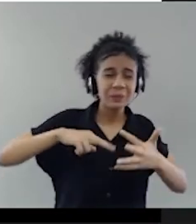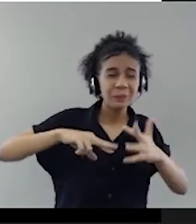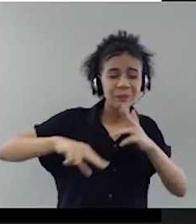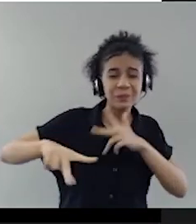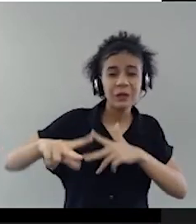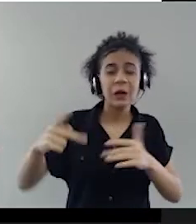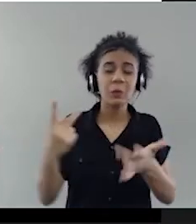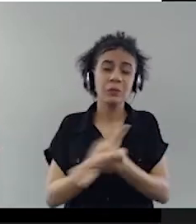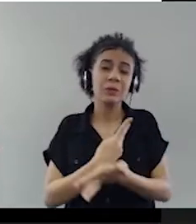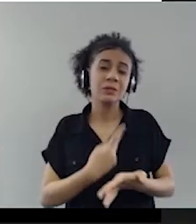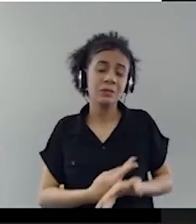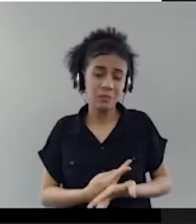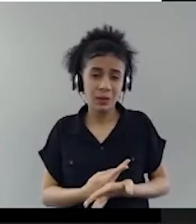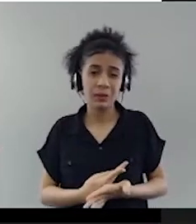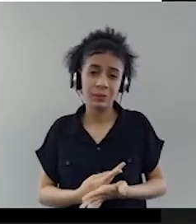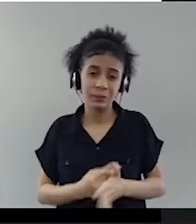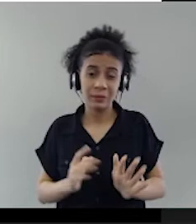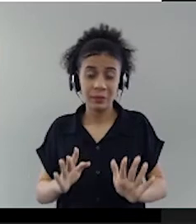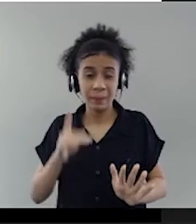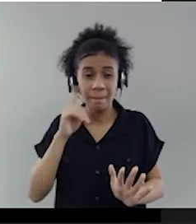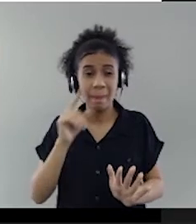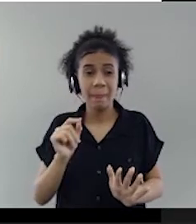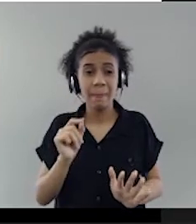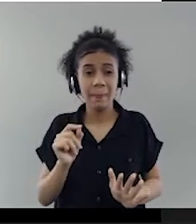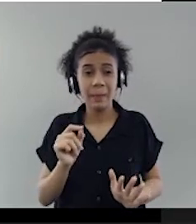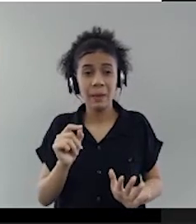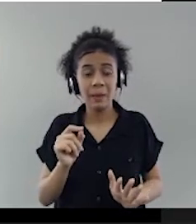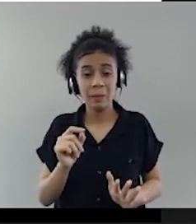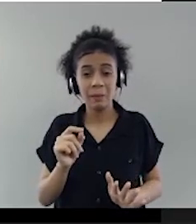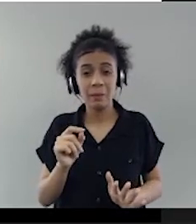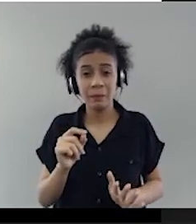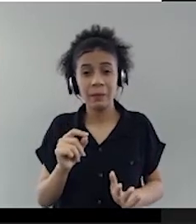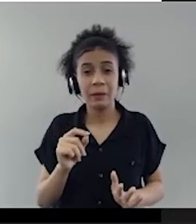né? A ideia é baseada no elemento volitivo e